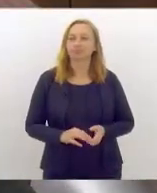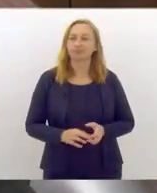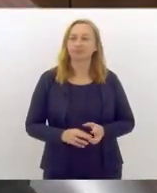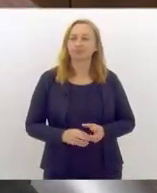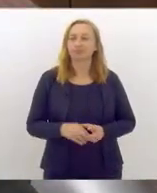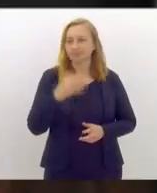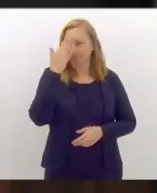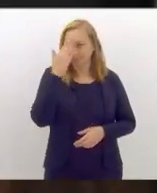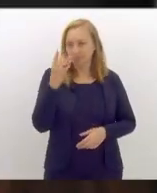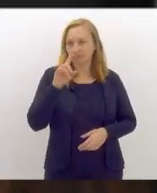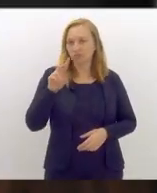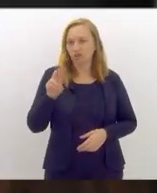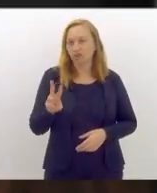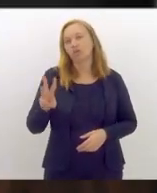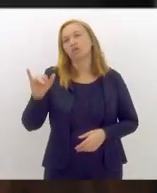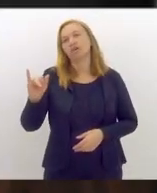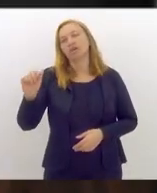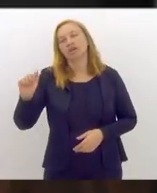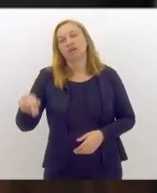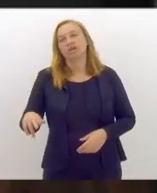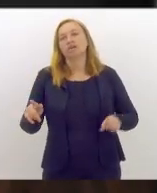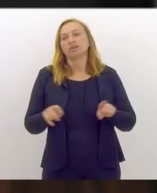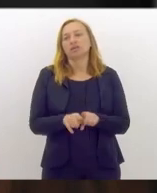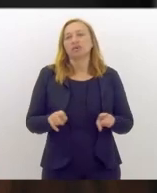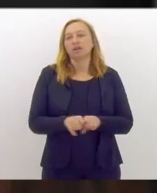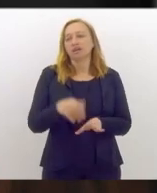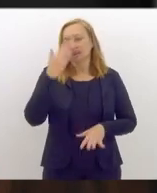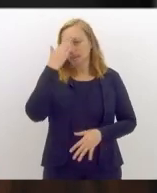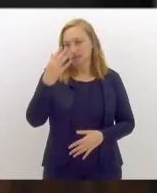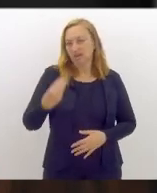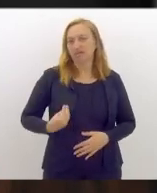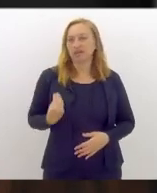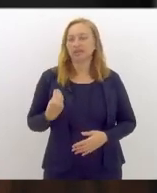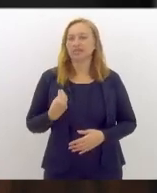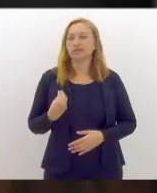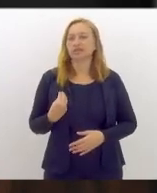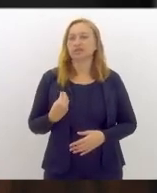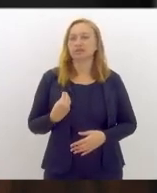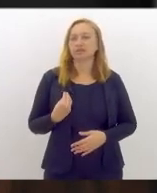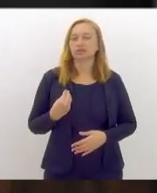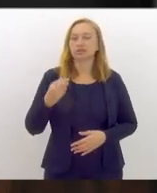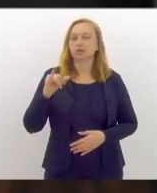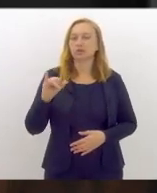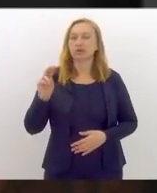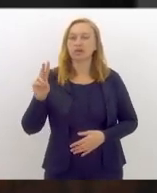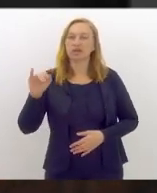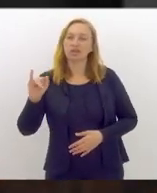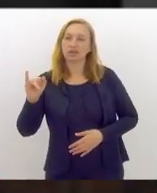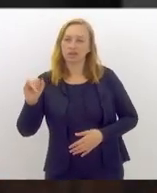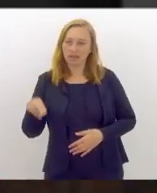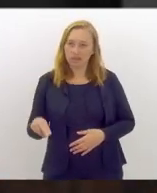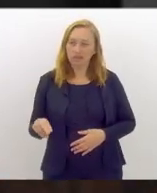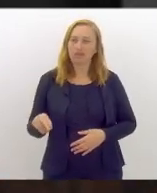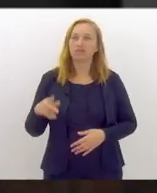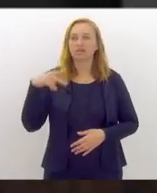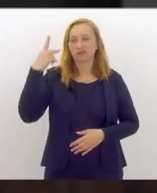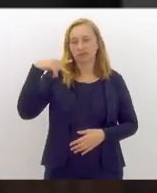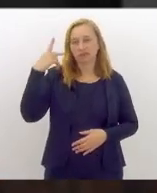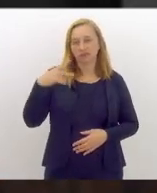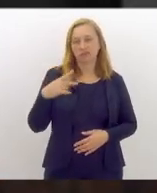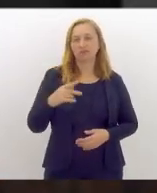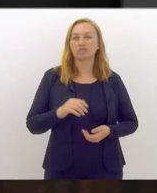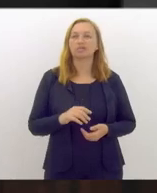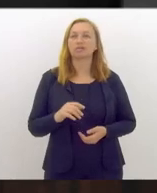Obrigado William queria agradecer também a presença sou William Carvalho Vereador presidente da Câmara de vereador de